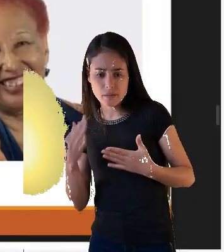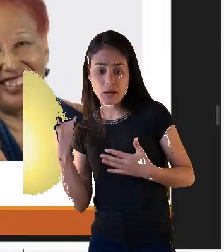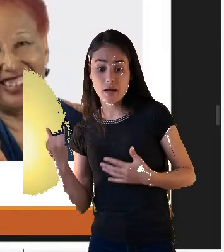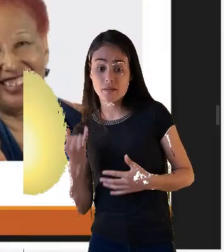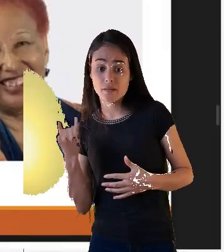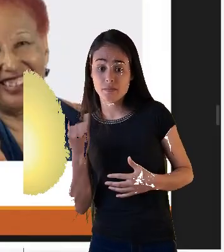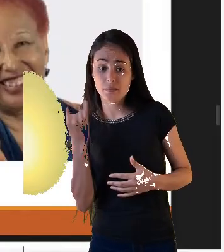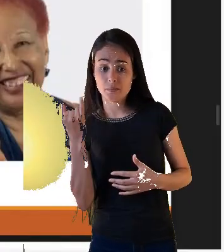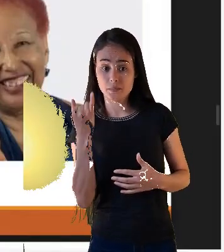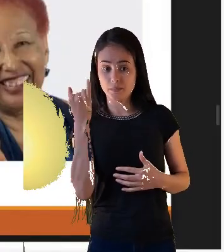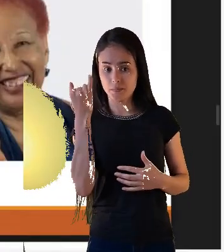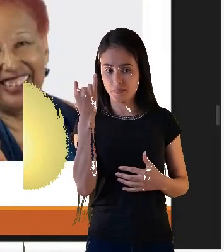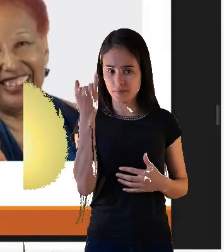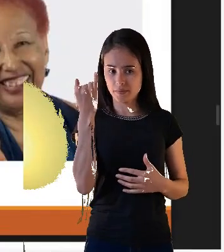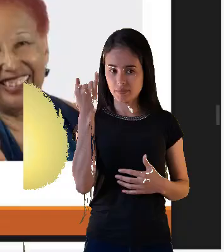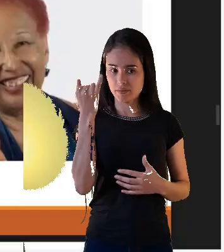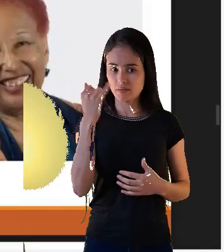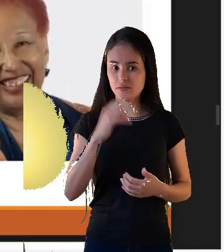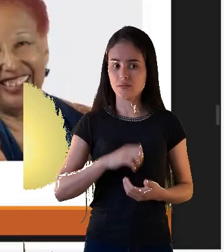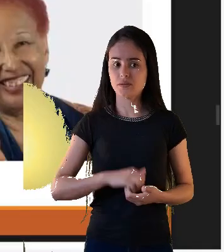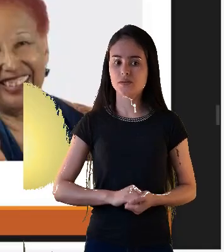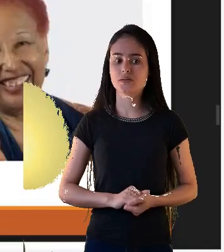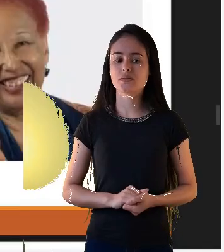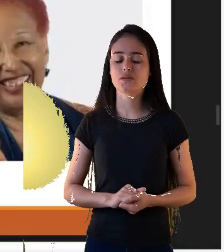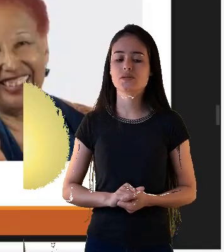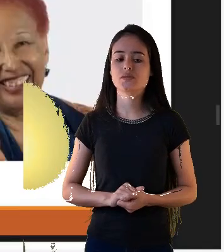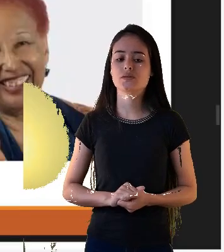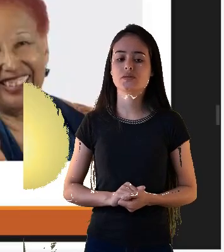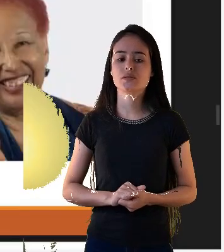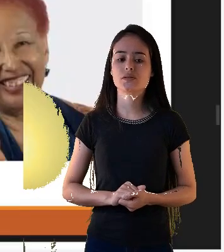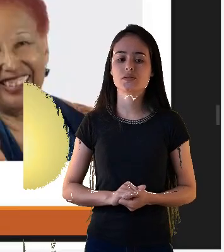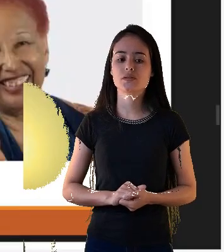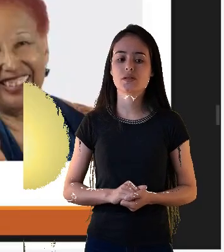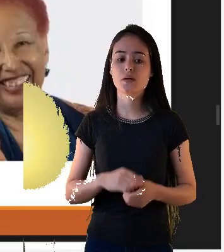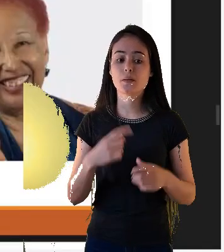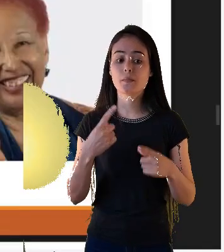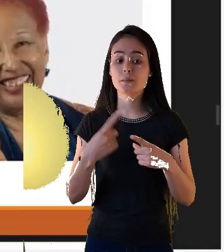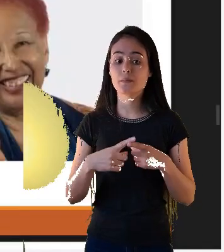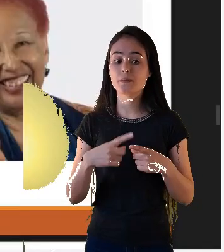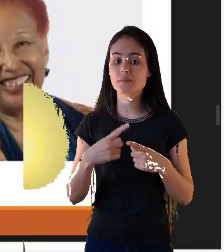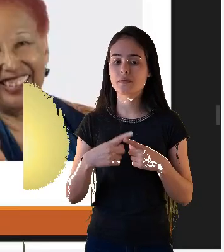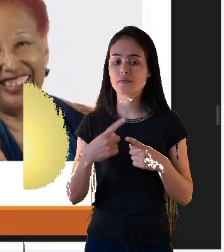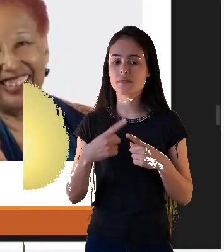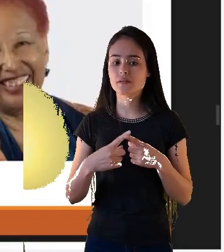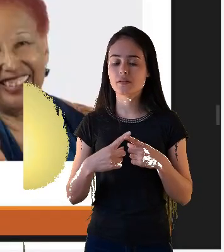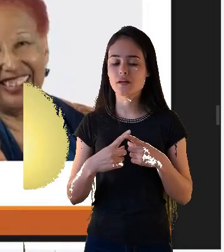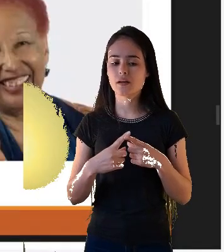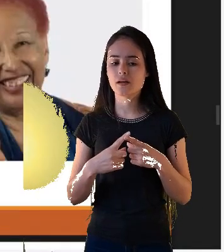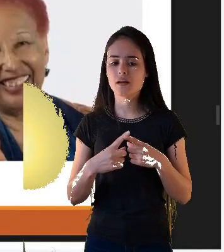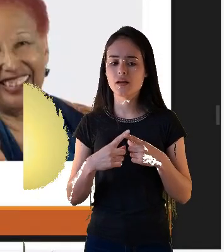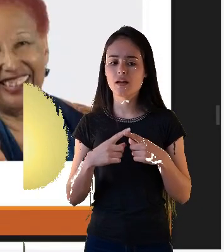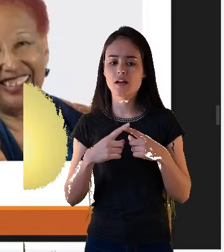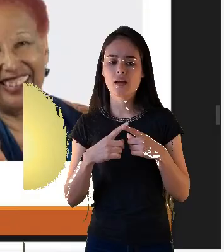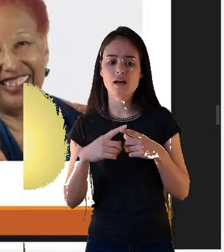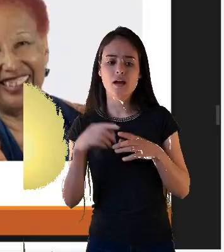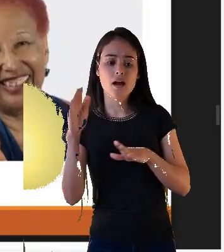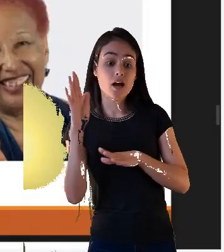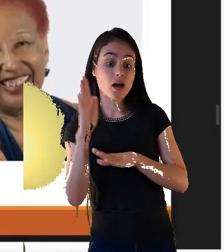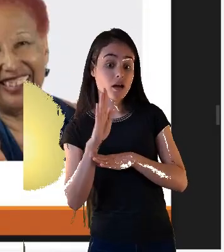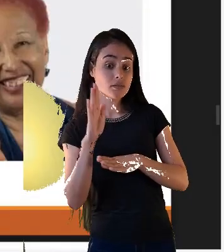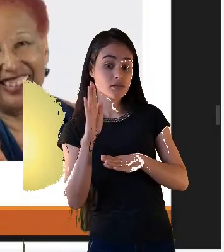uma liderança importante, né, na organização dessa lei,